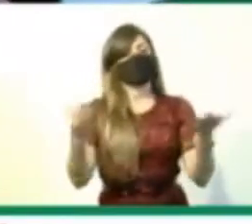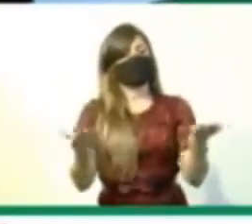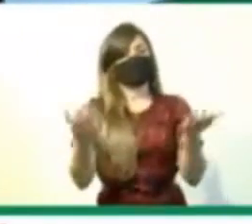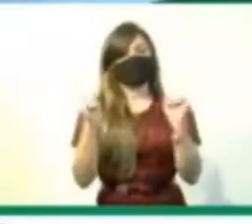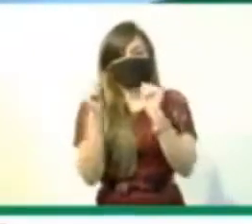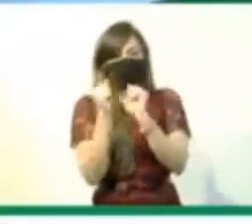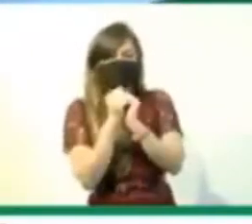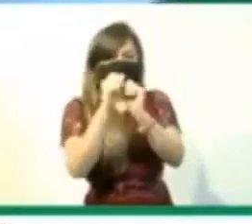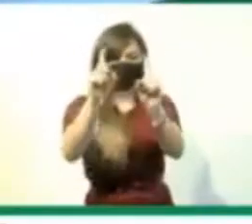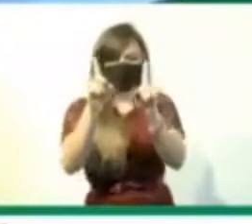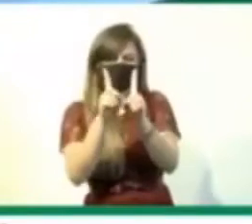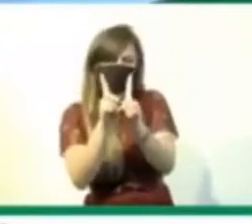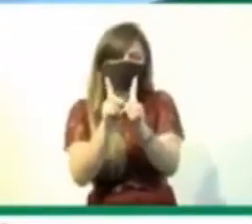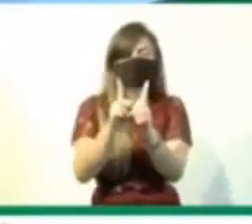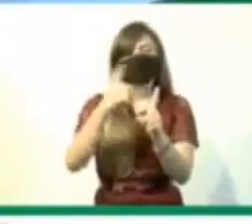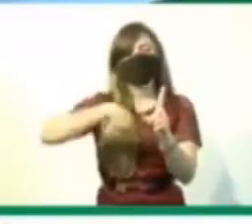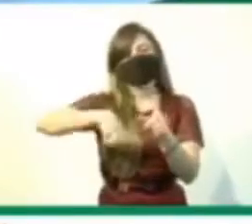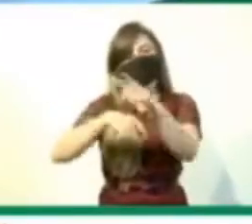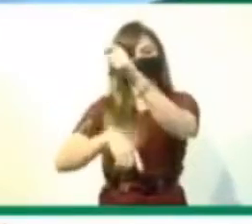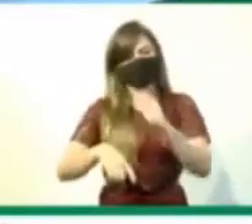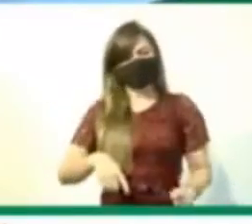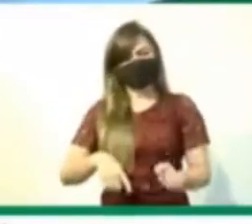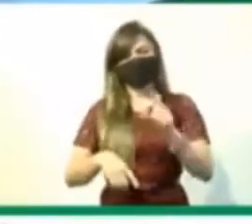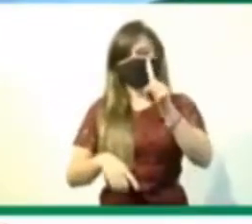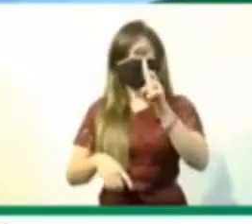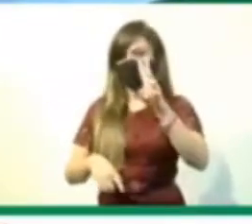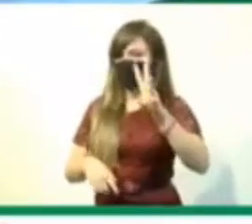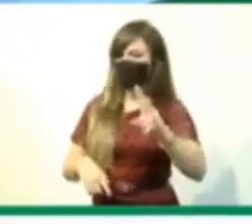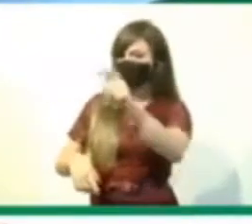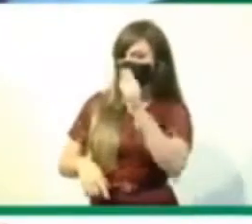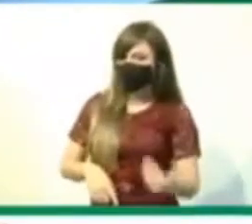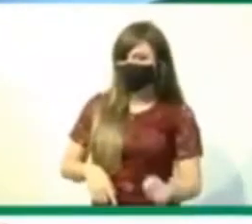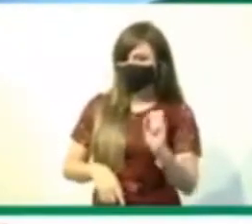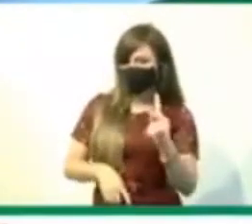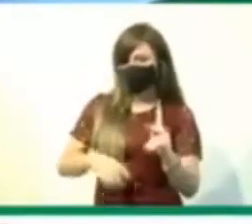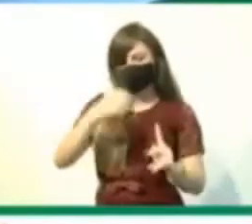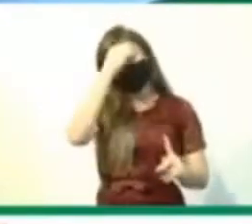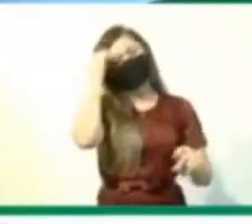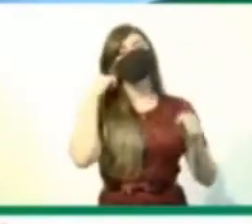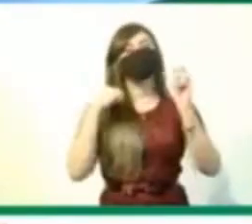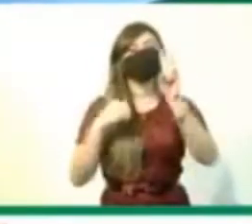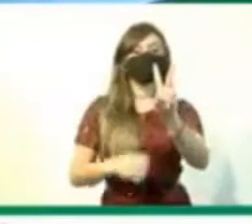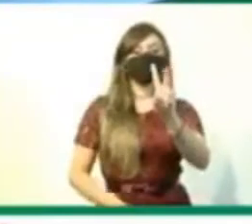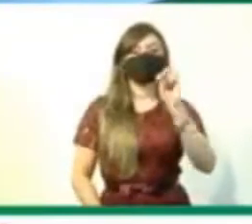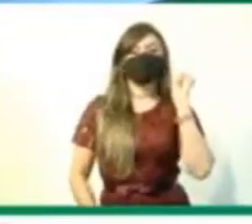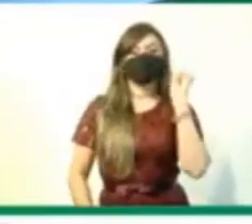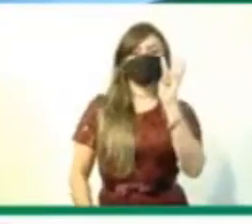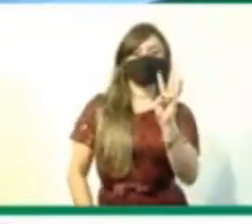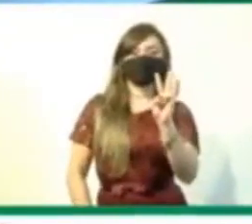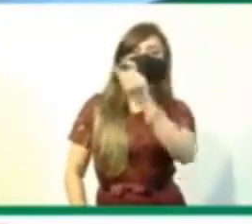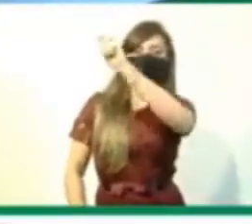ficar aqui pertinho de você, Leos, para a gente baixar agora a placa. Quando eu contar de um até três, a gente baixa. Um,